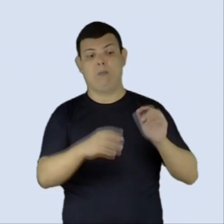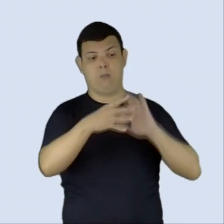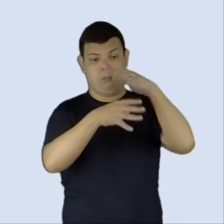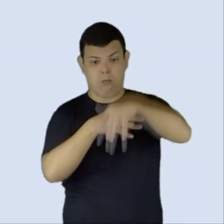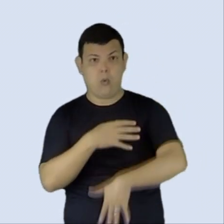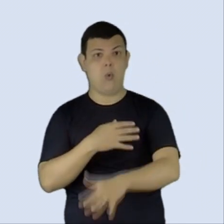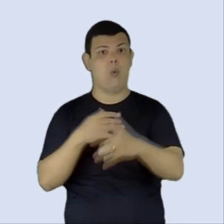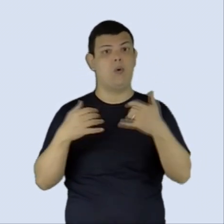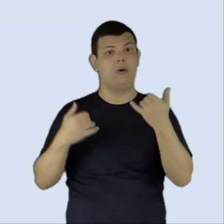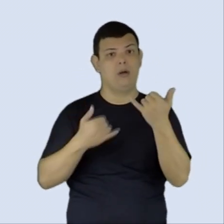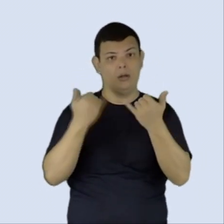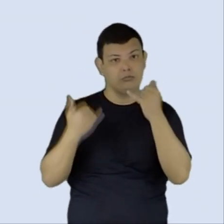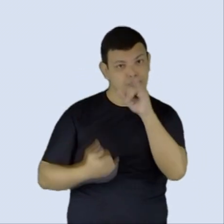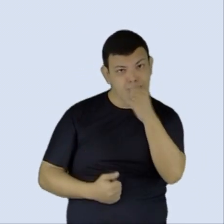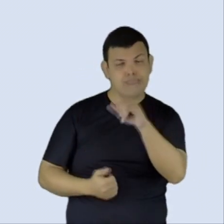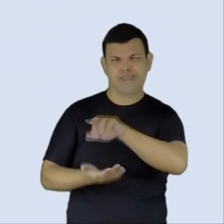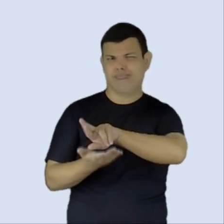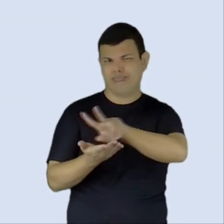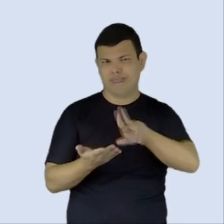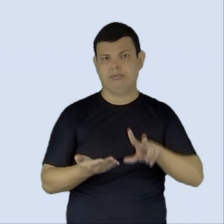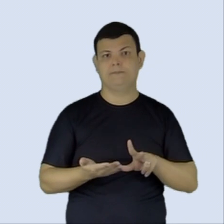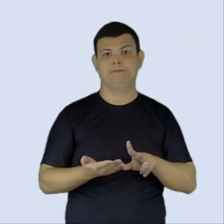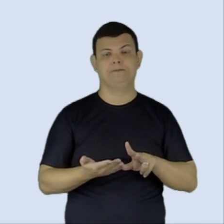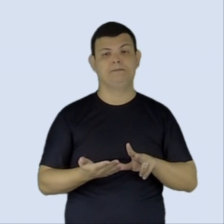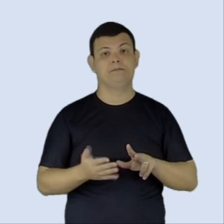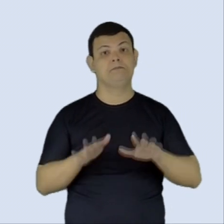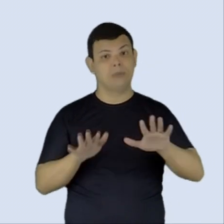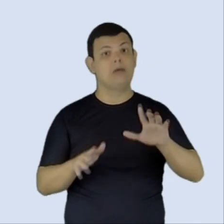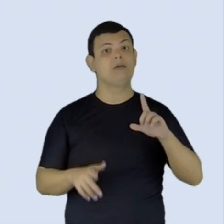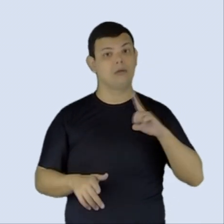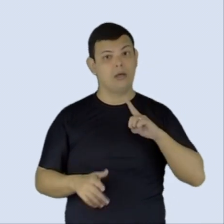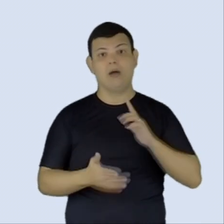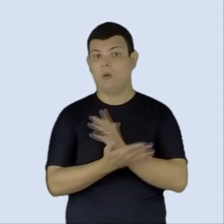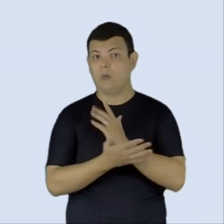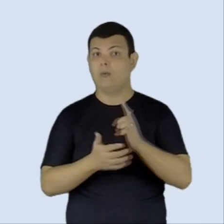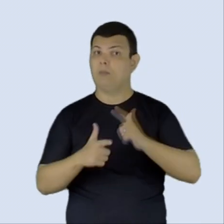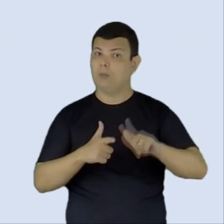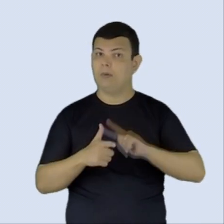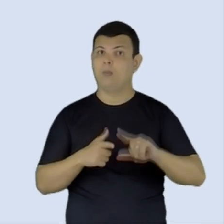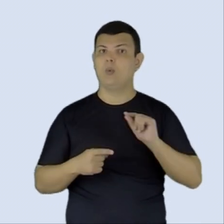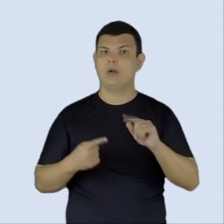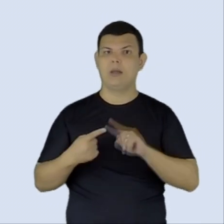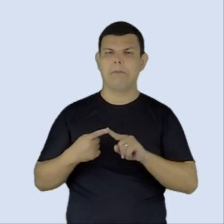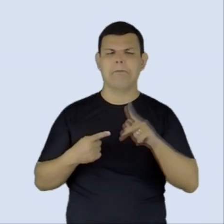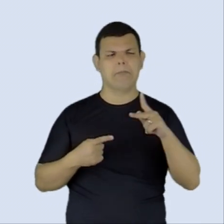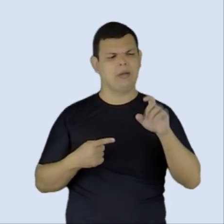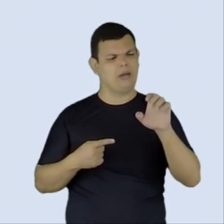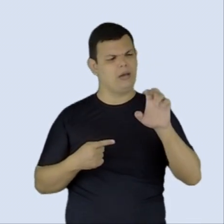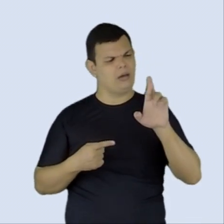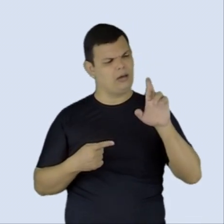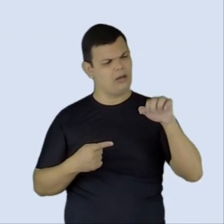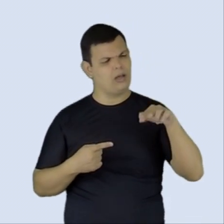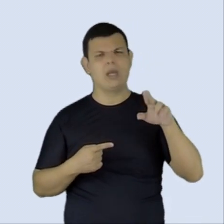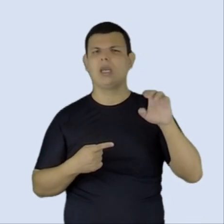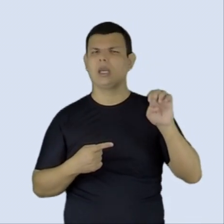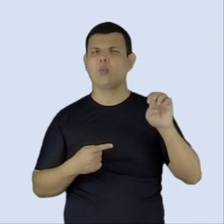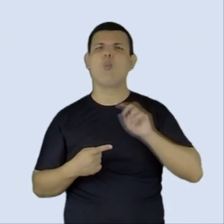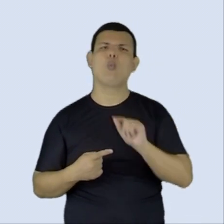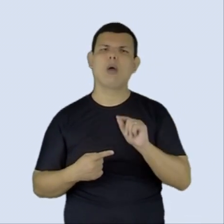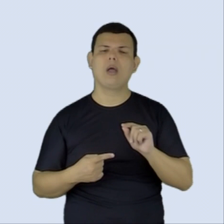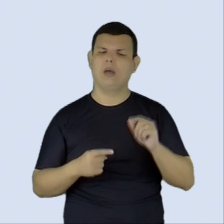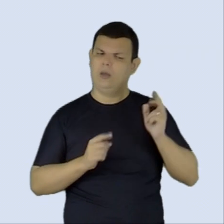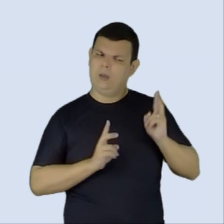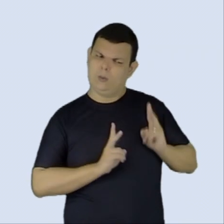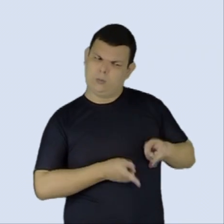elétrica. E há alguns problemas, eu marquei para vocês algumas palavras aqui. O que é perene? É aquele que é contínuo,